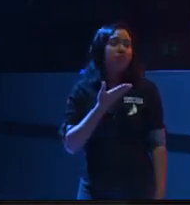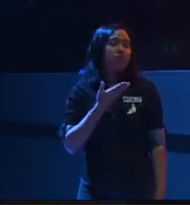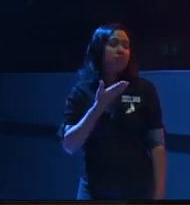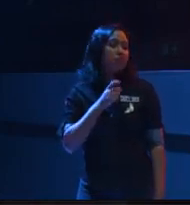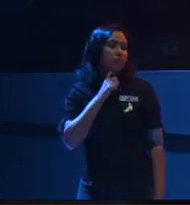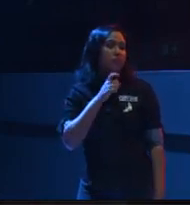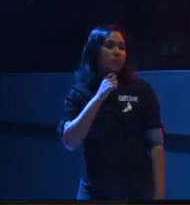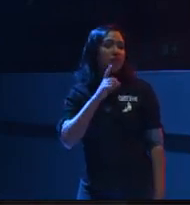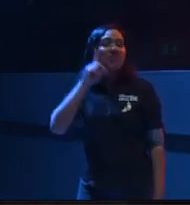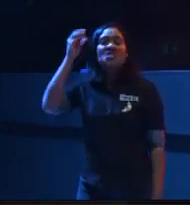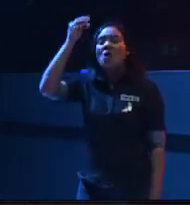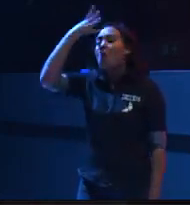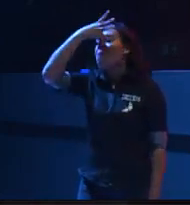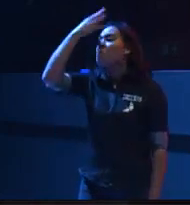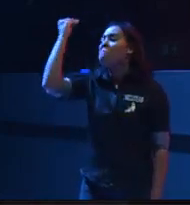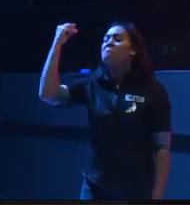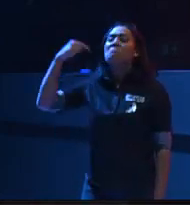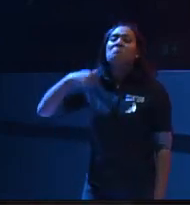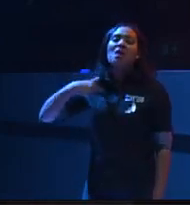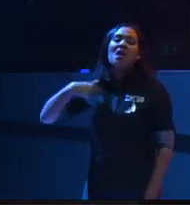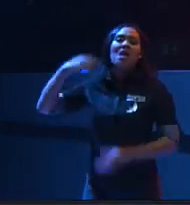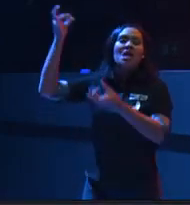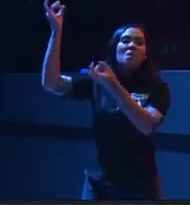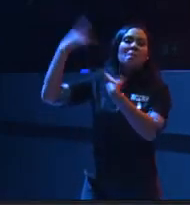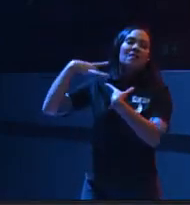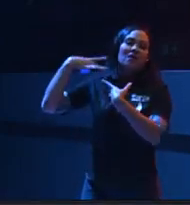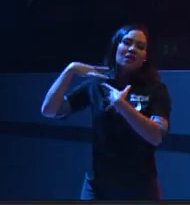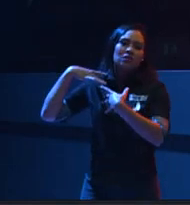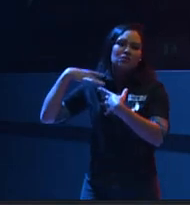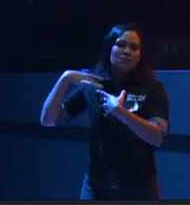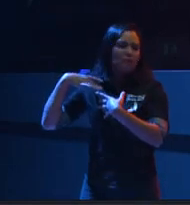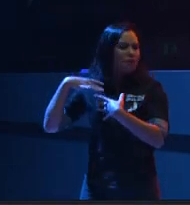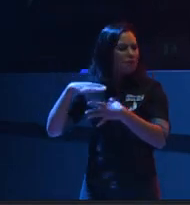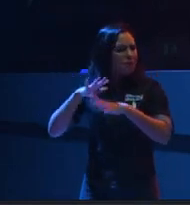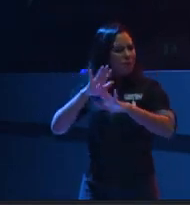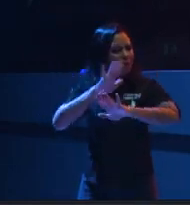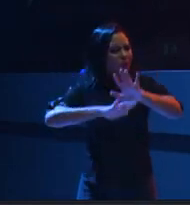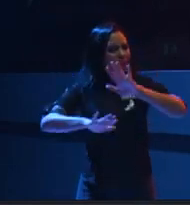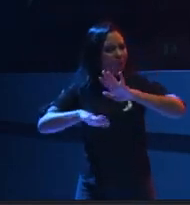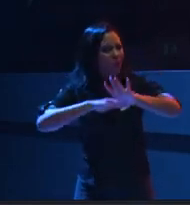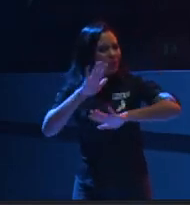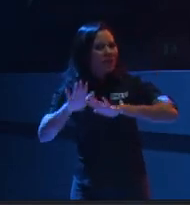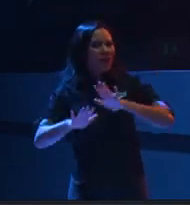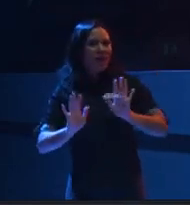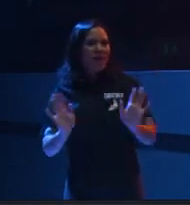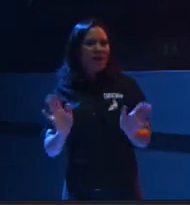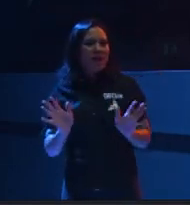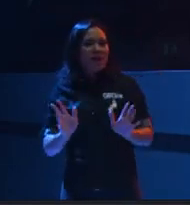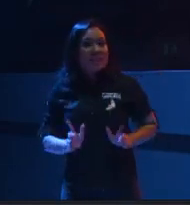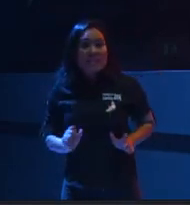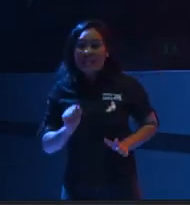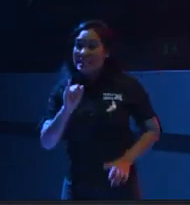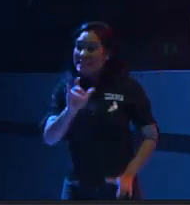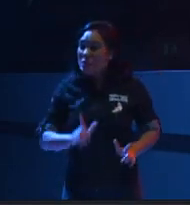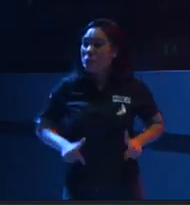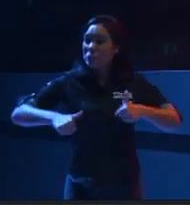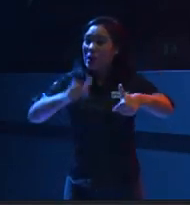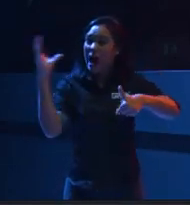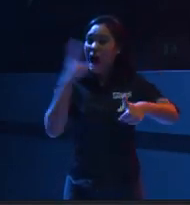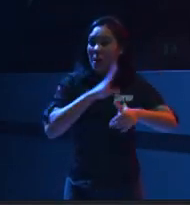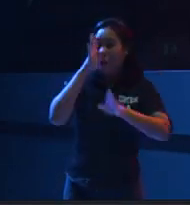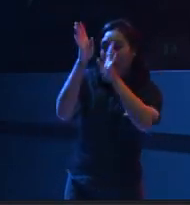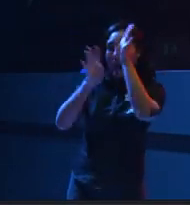te esqueceu Cuidado quem se precipita pode se estressar consigo mesmo e com o próximo